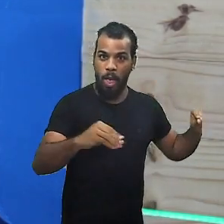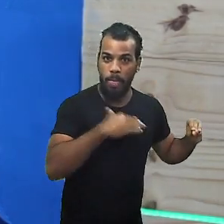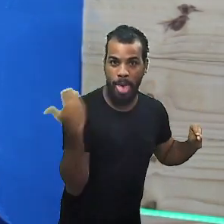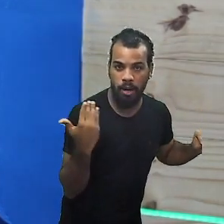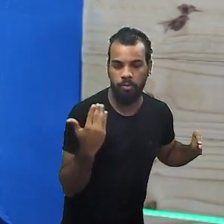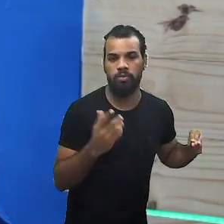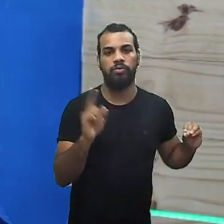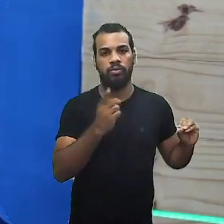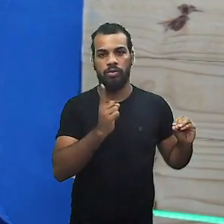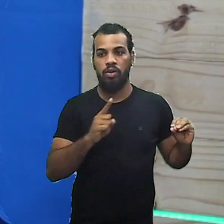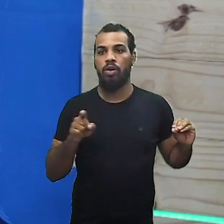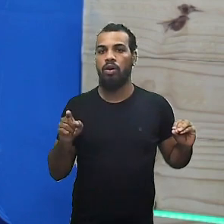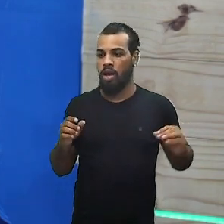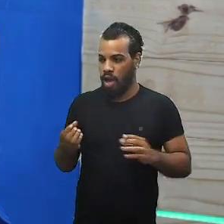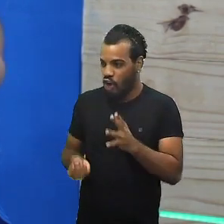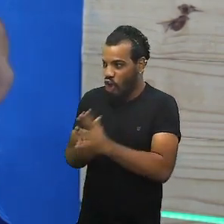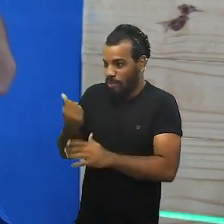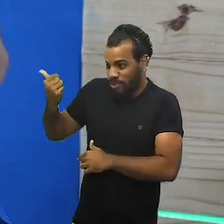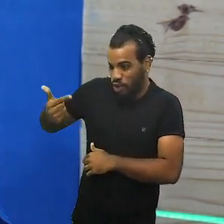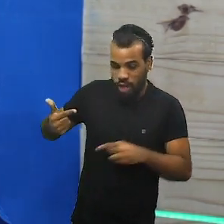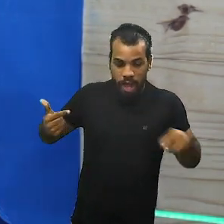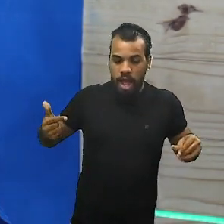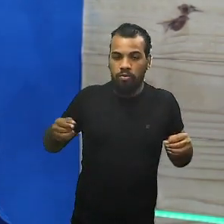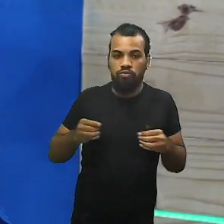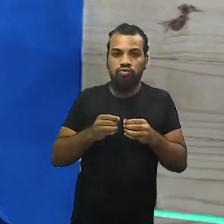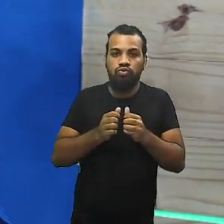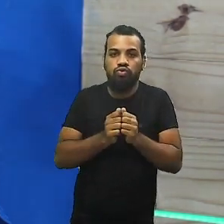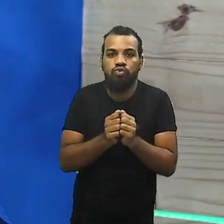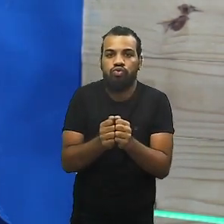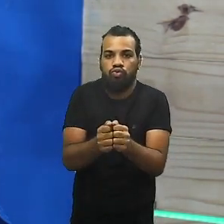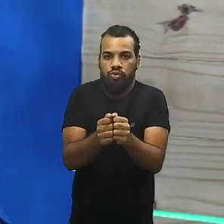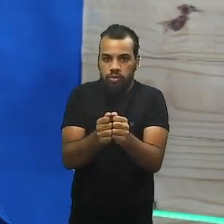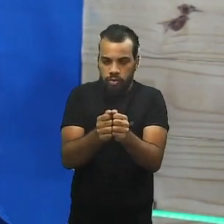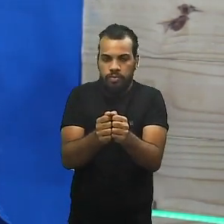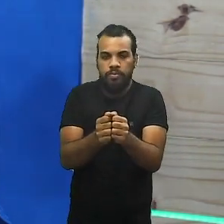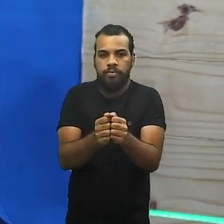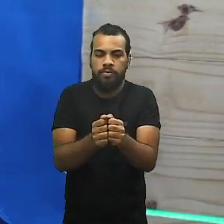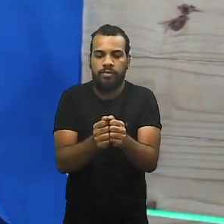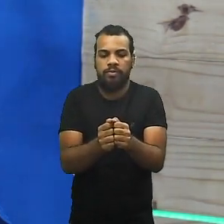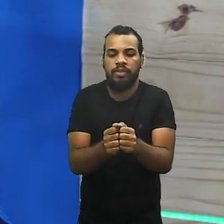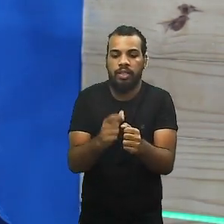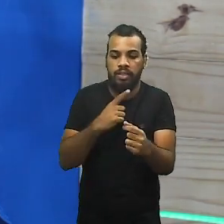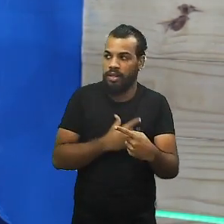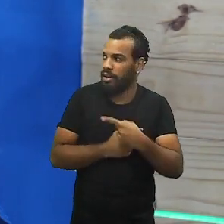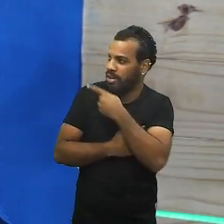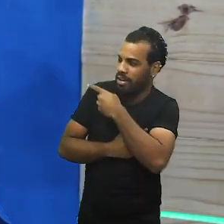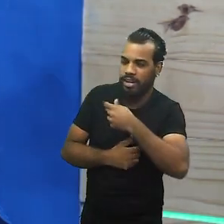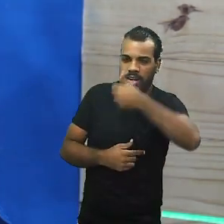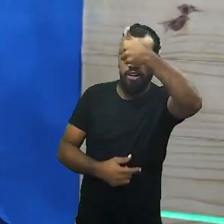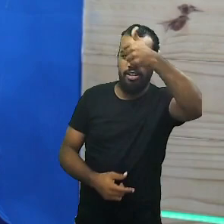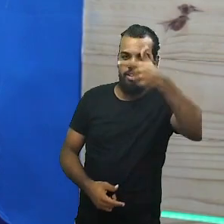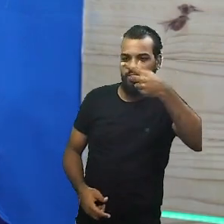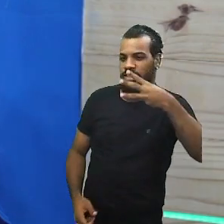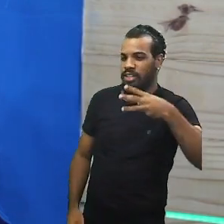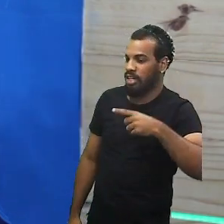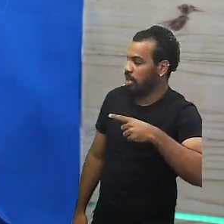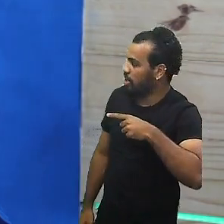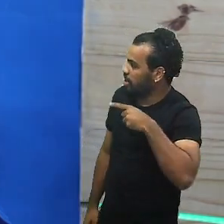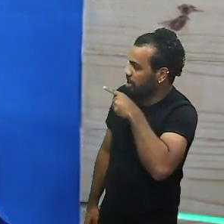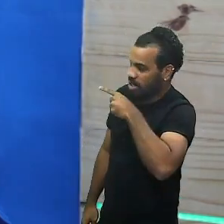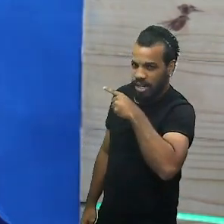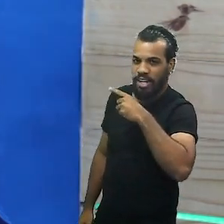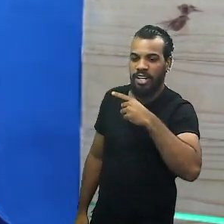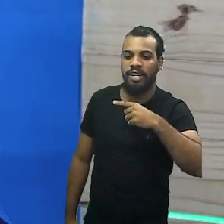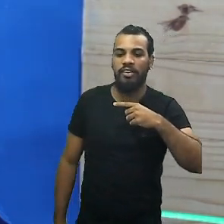Eles coexistem, tá? Então, quando vocês pegam o meu quadro, que vocês veem a sequência dos 3 grupos de seres vivos,